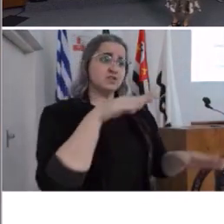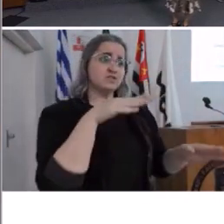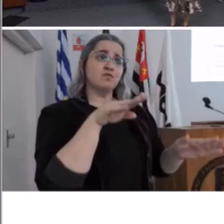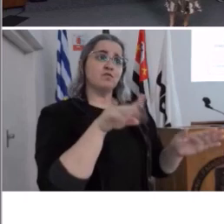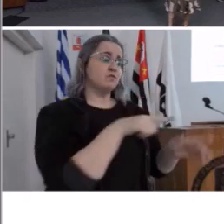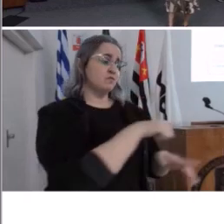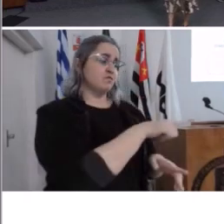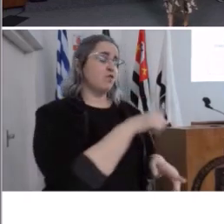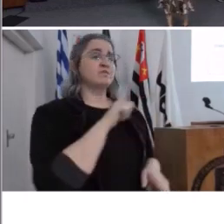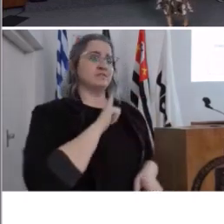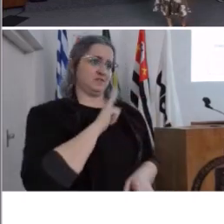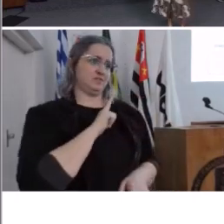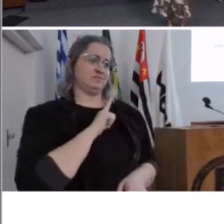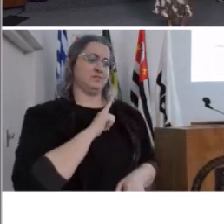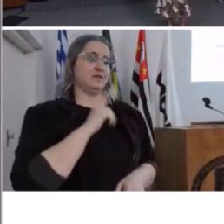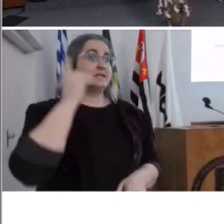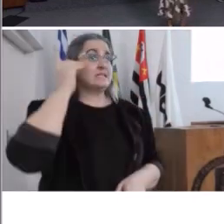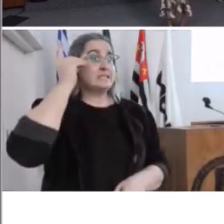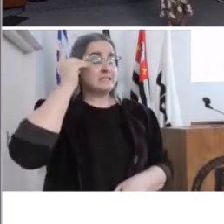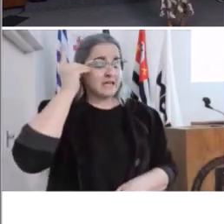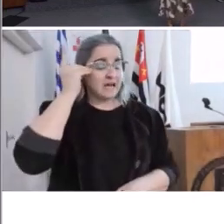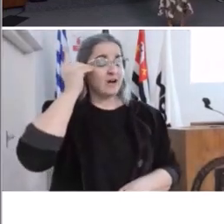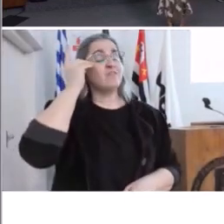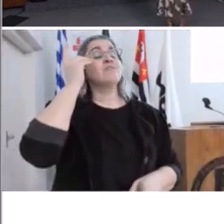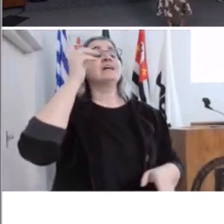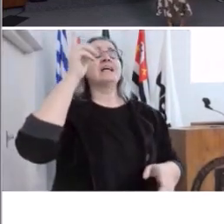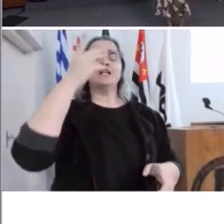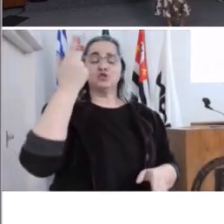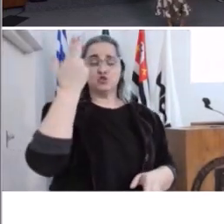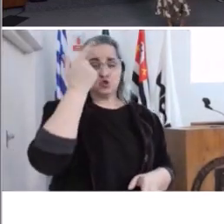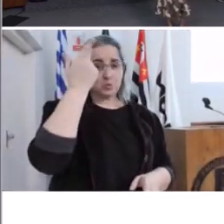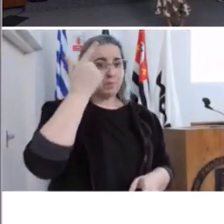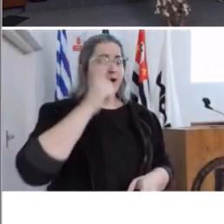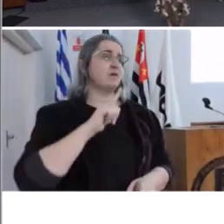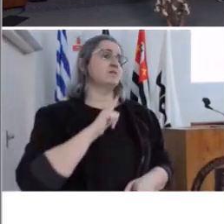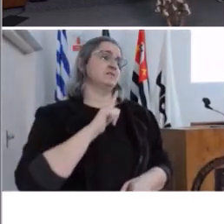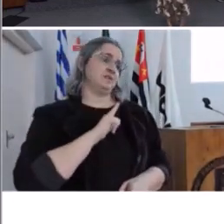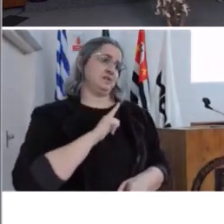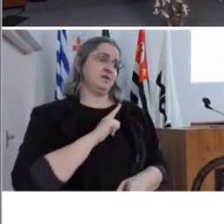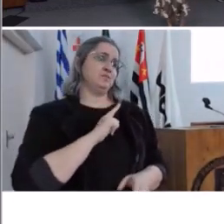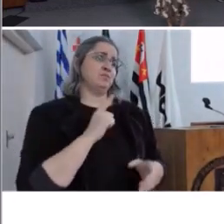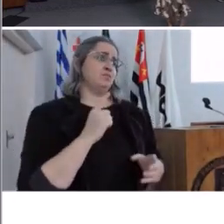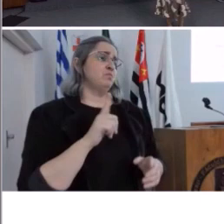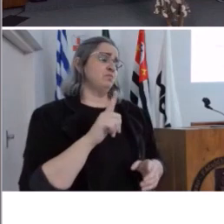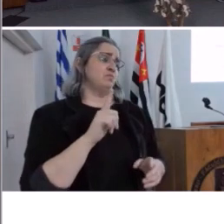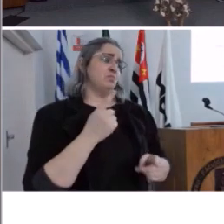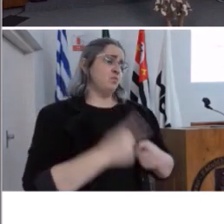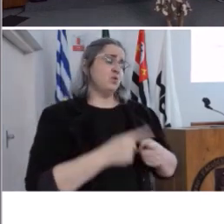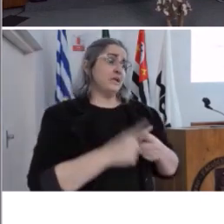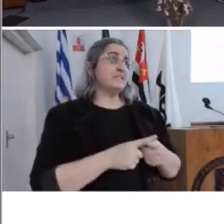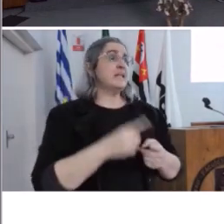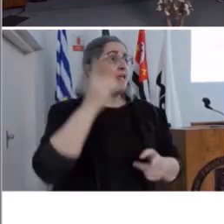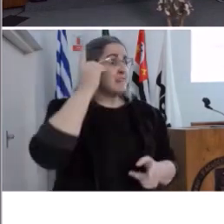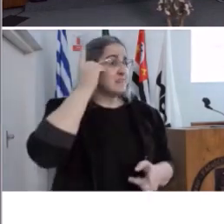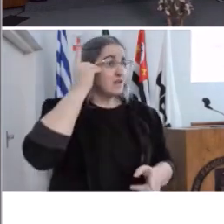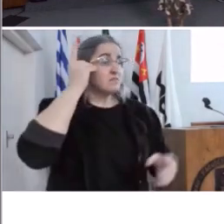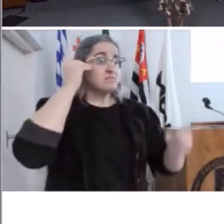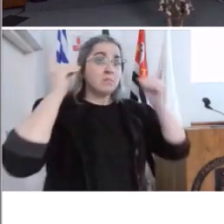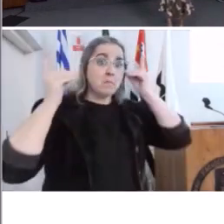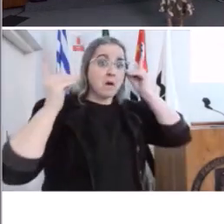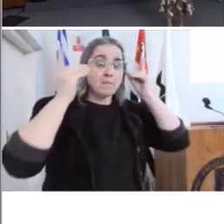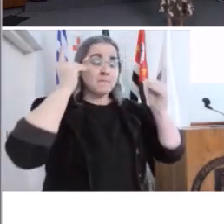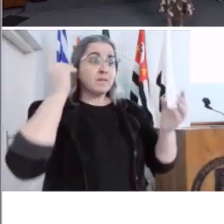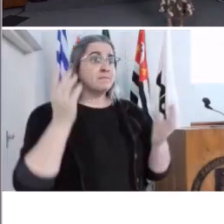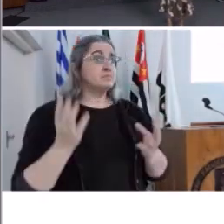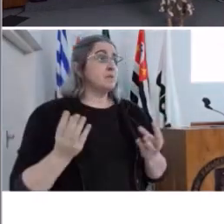especiais, síndrome de Down vai cair no colo, porque ele tem grande quantidade e tem as suas variações.